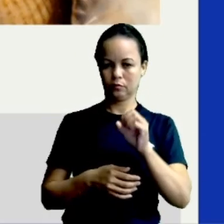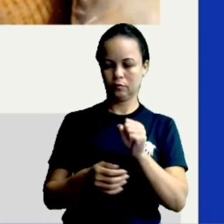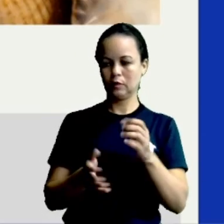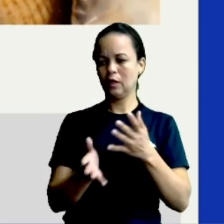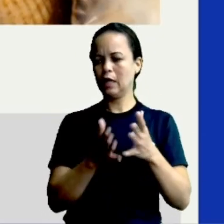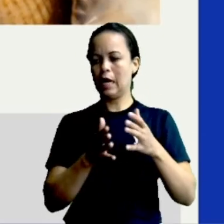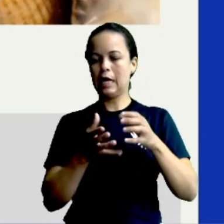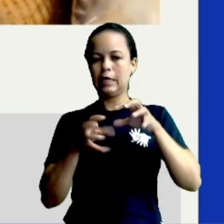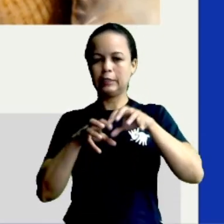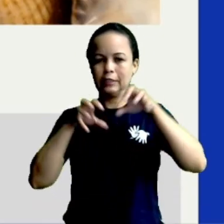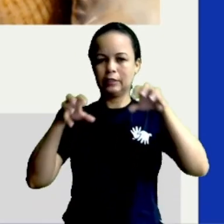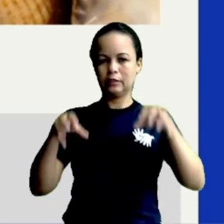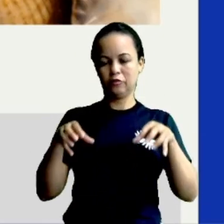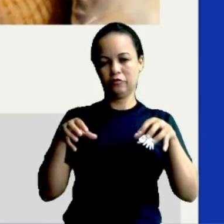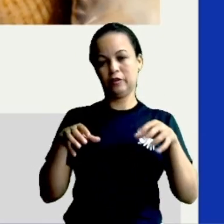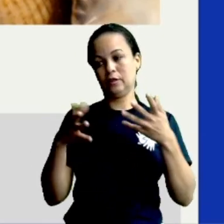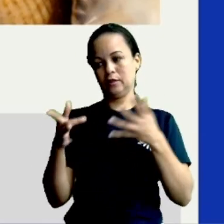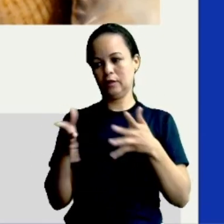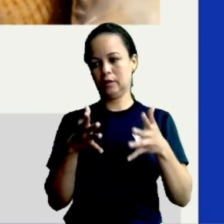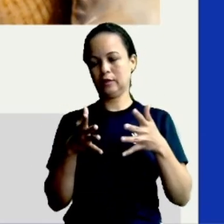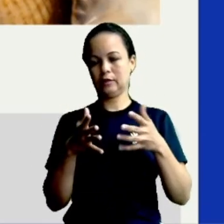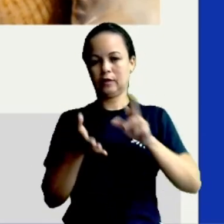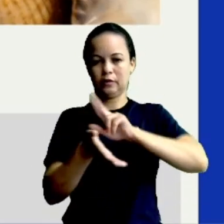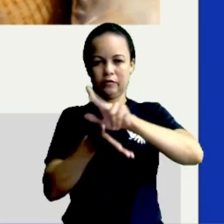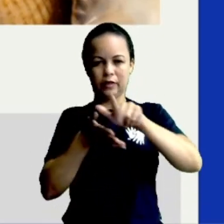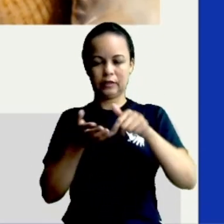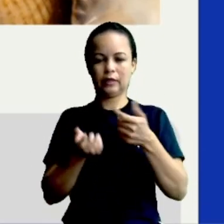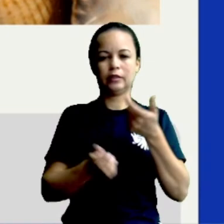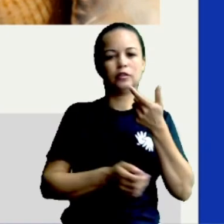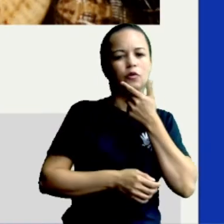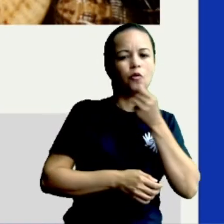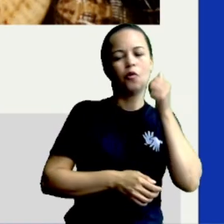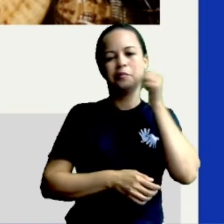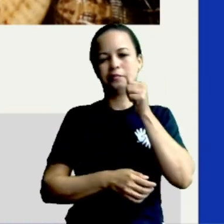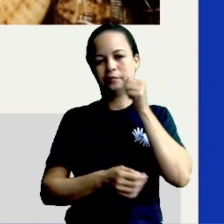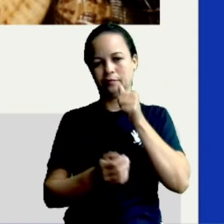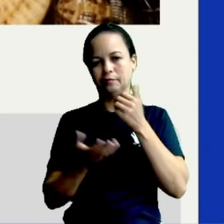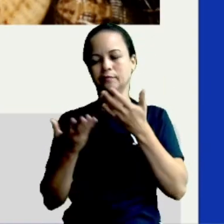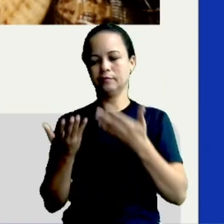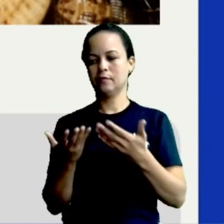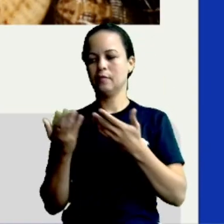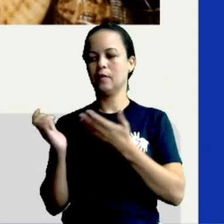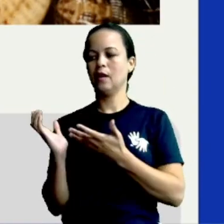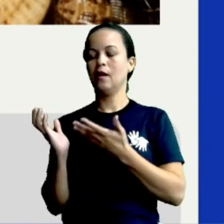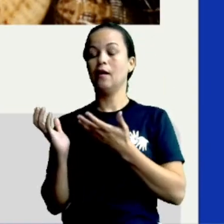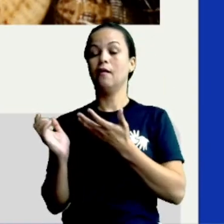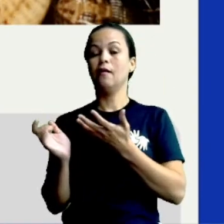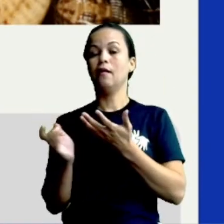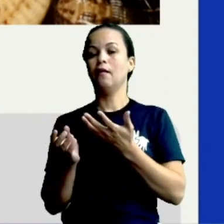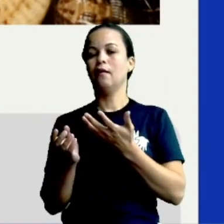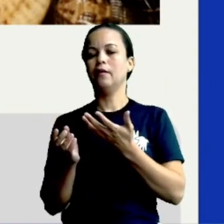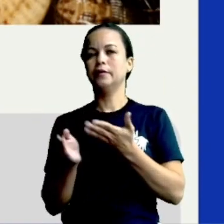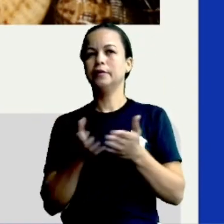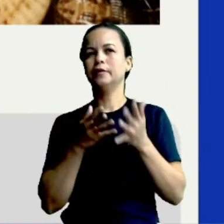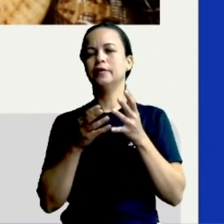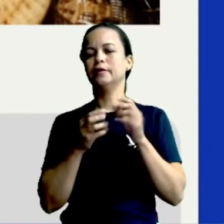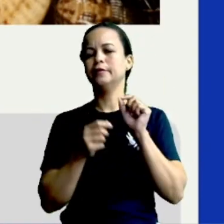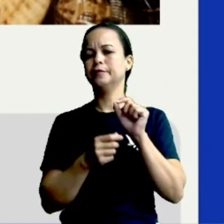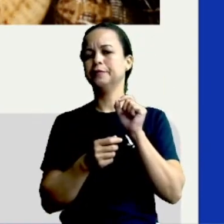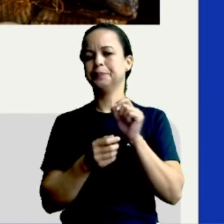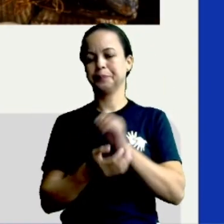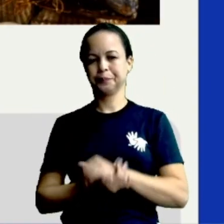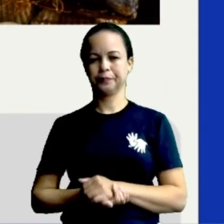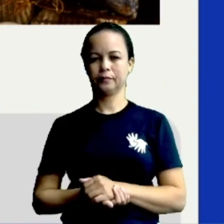se dividem nessa diversidade de macho e fêmea, né? Eles têm essa divisão entre machos e fêmeas, em